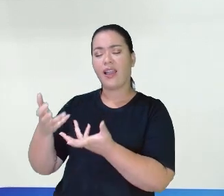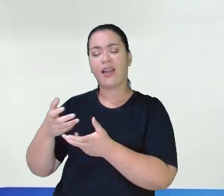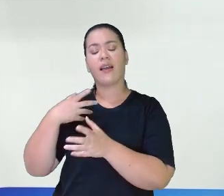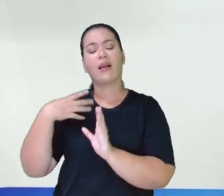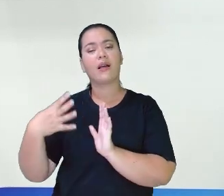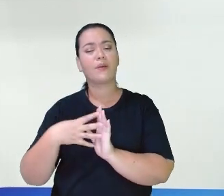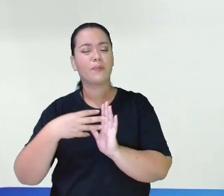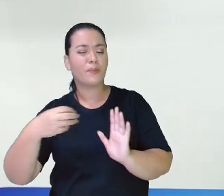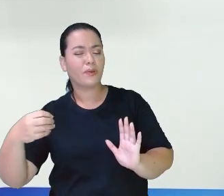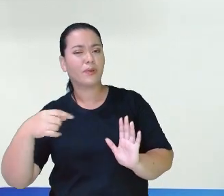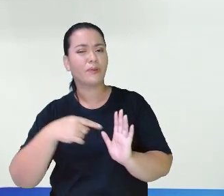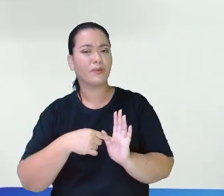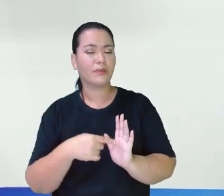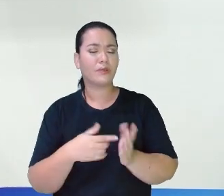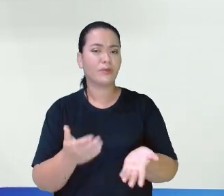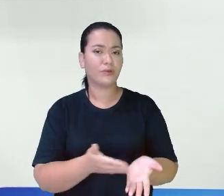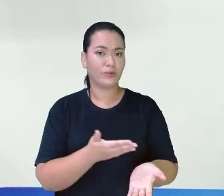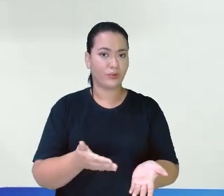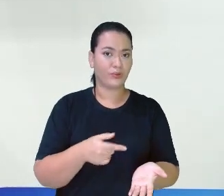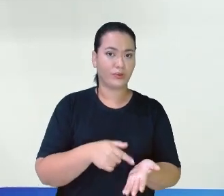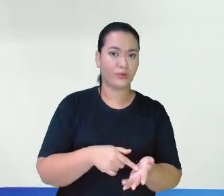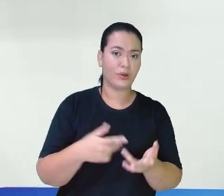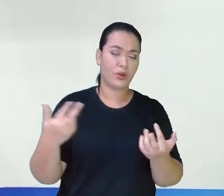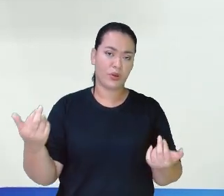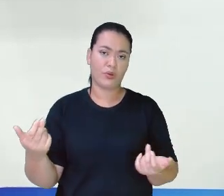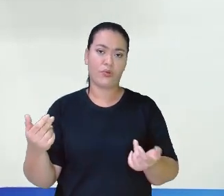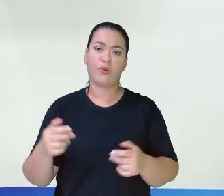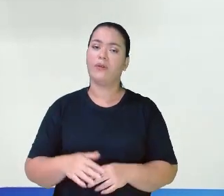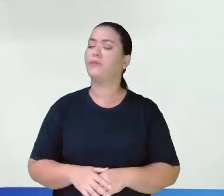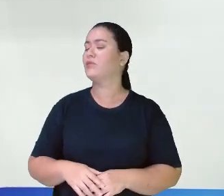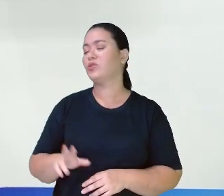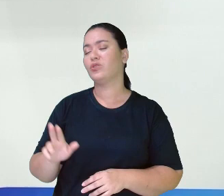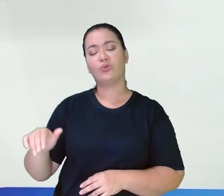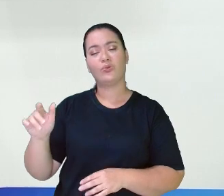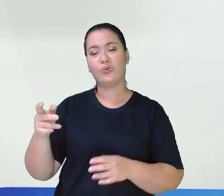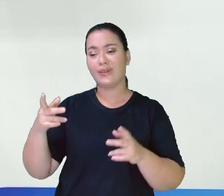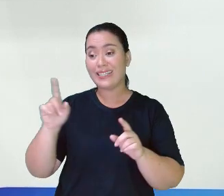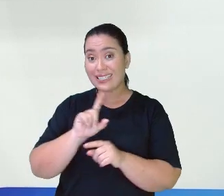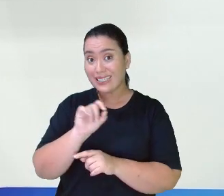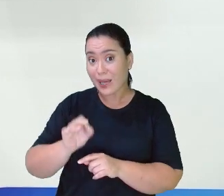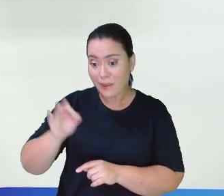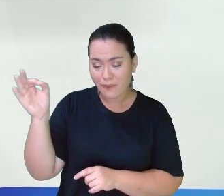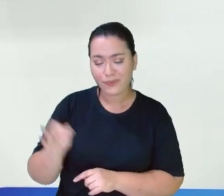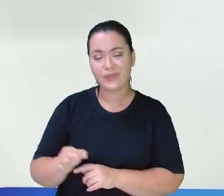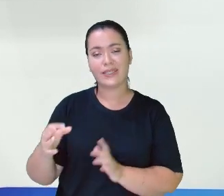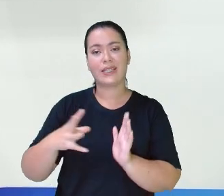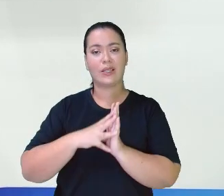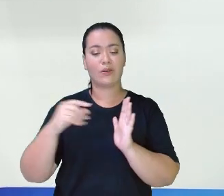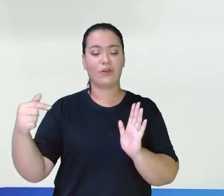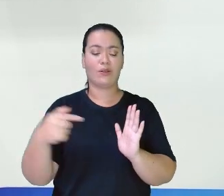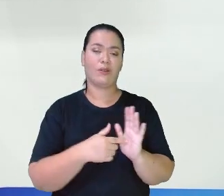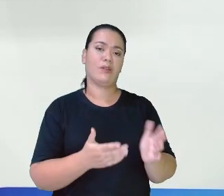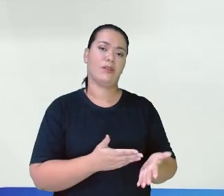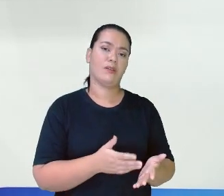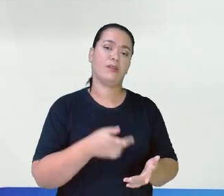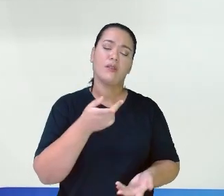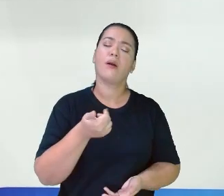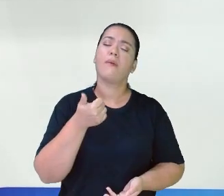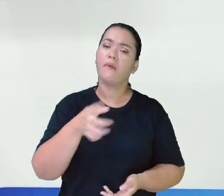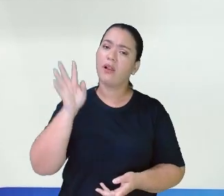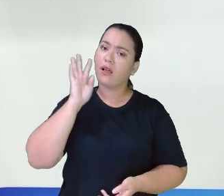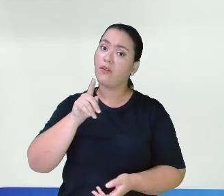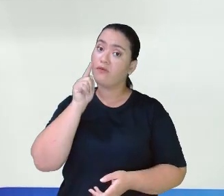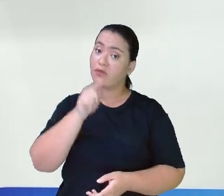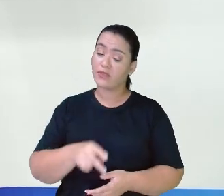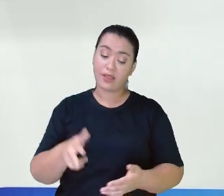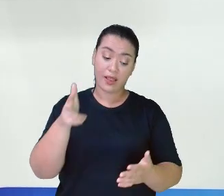da novela, do que for, tente fazer igual, nunca fica 100% fiel ao livro. Então, vale muito a pena